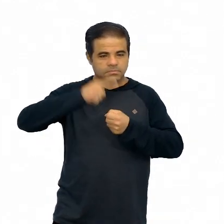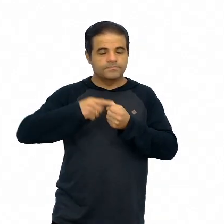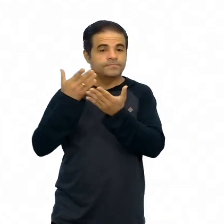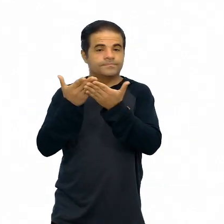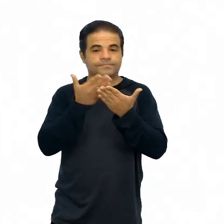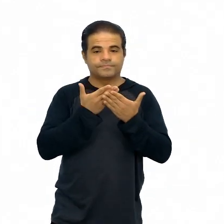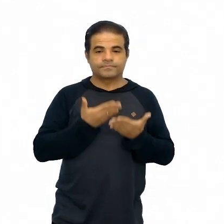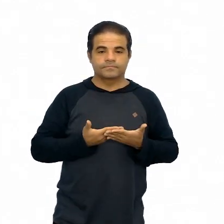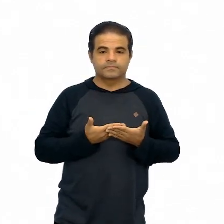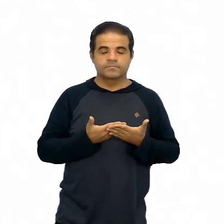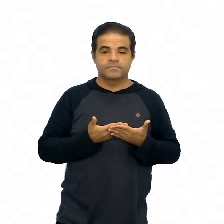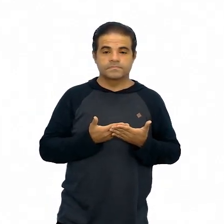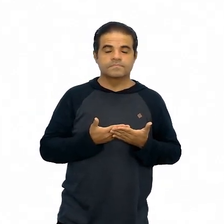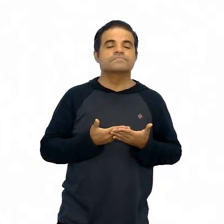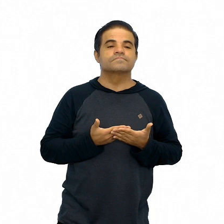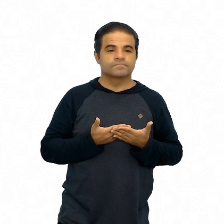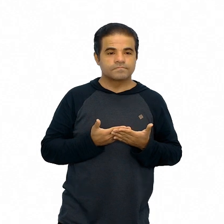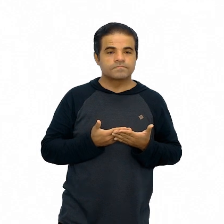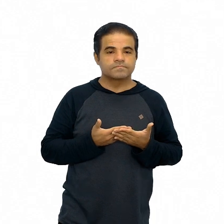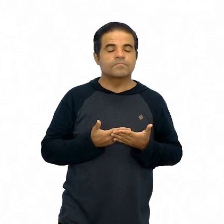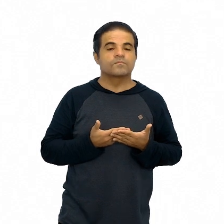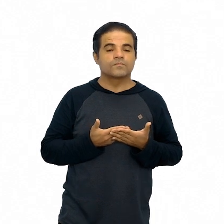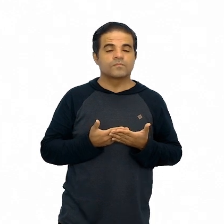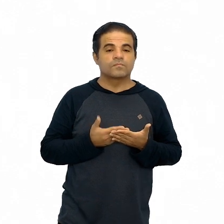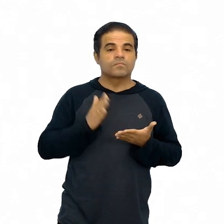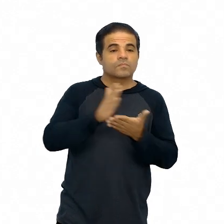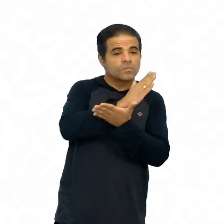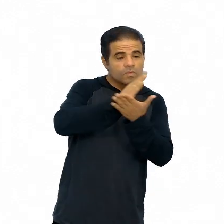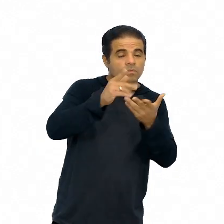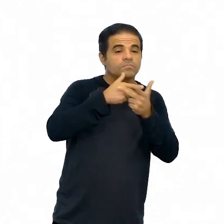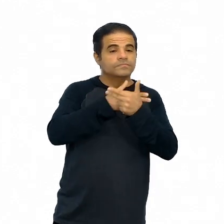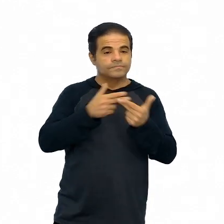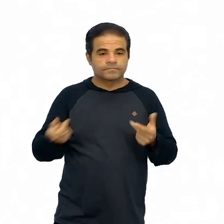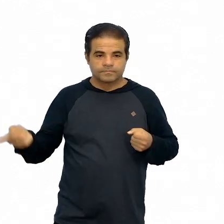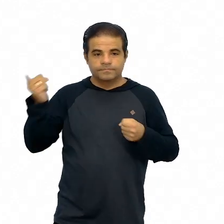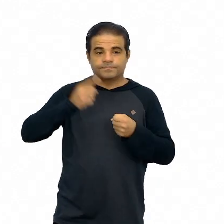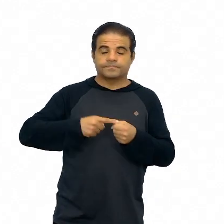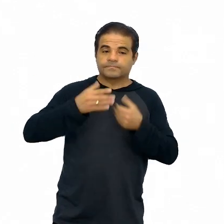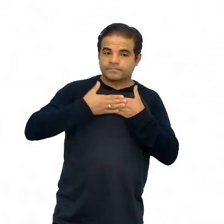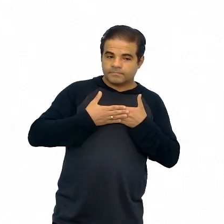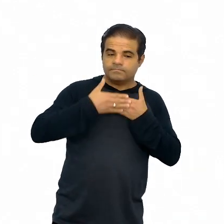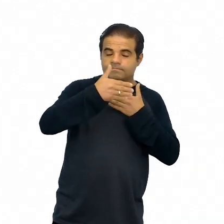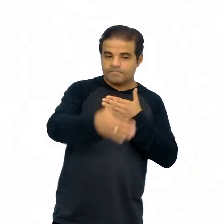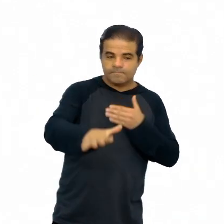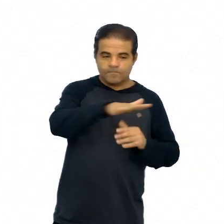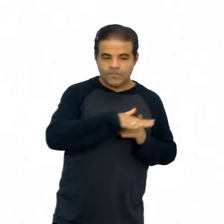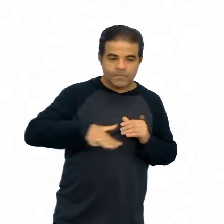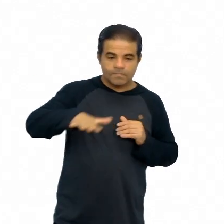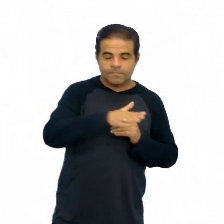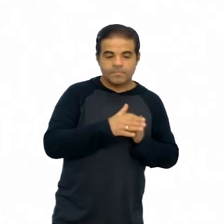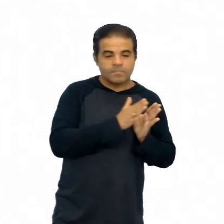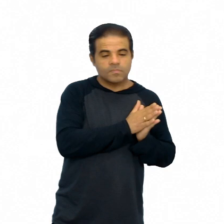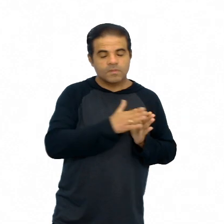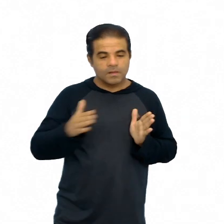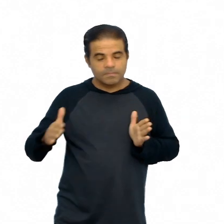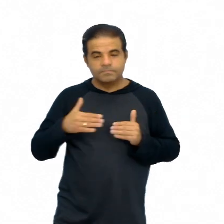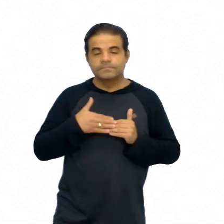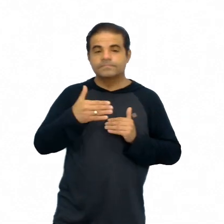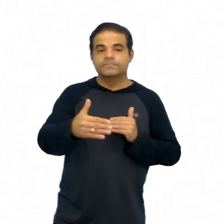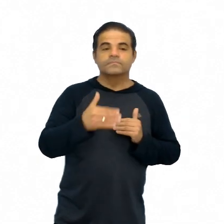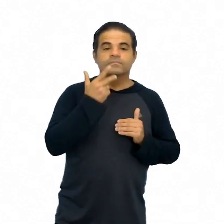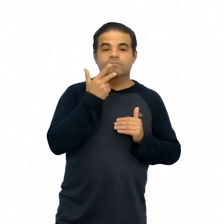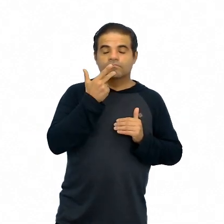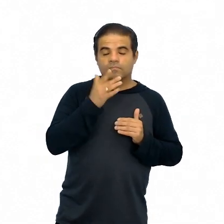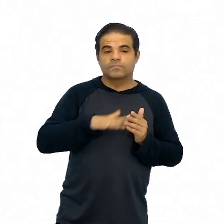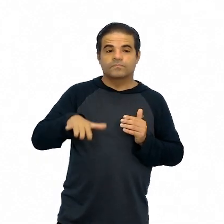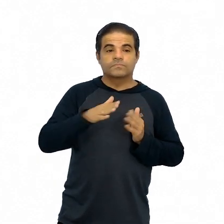estudantes, tá? Vamos lá retomar algumas coisas para a gente relembrar, mesmo que tenha as anotações que vocês já fizeram